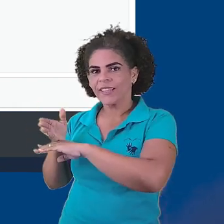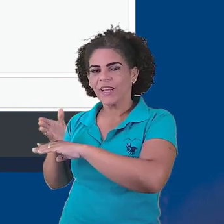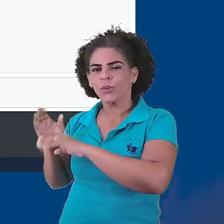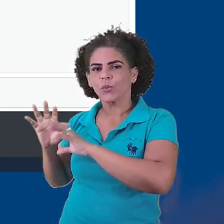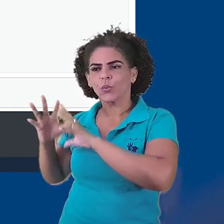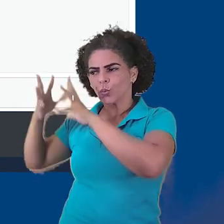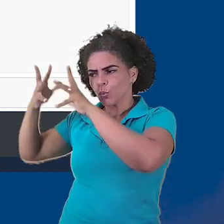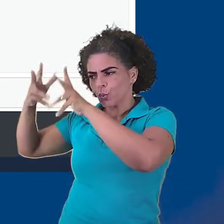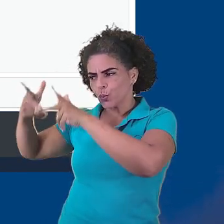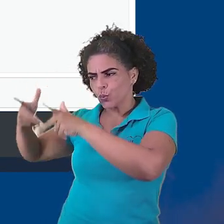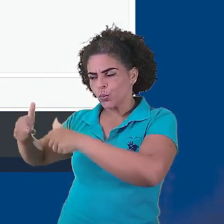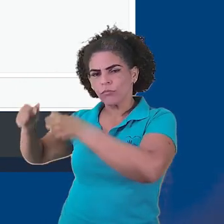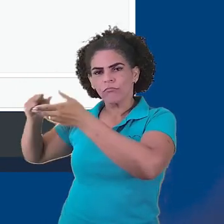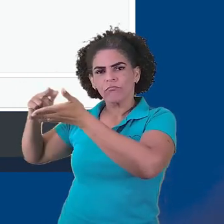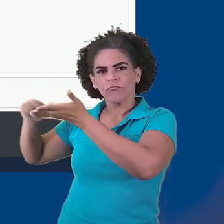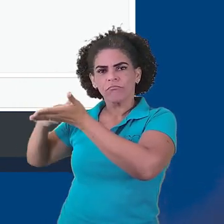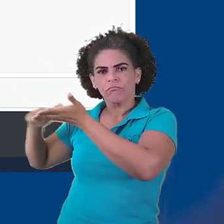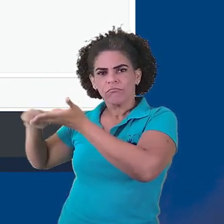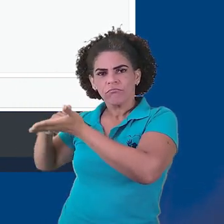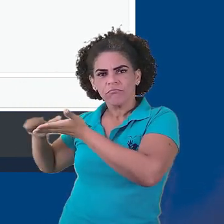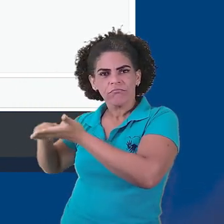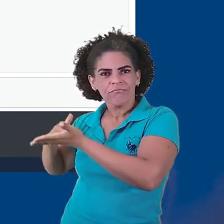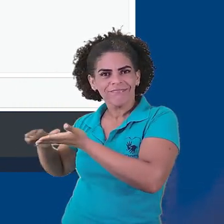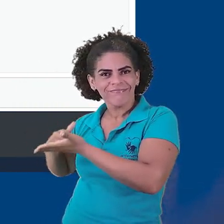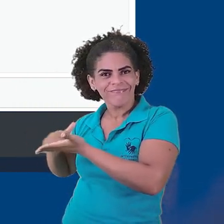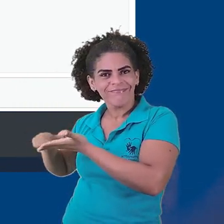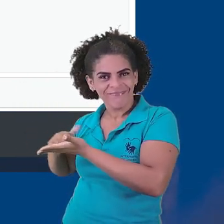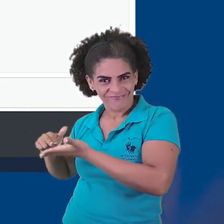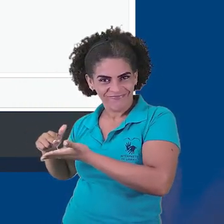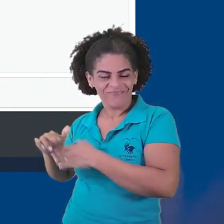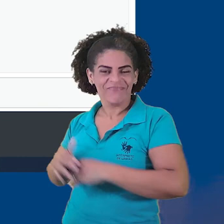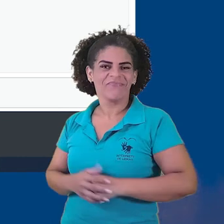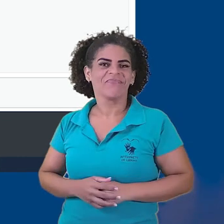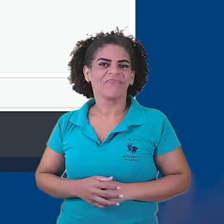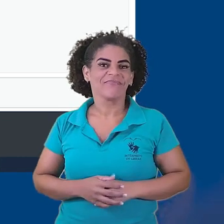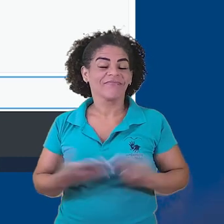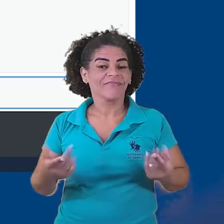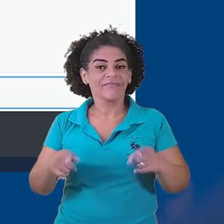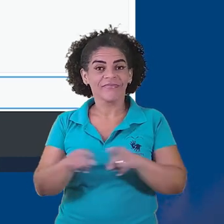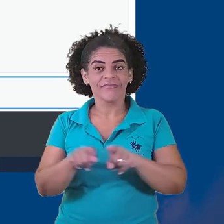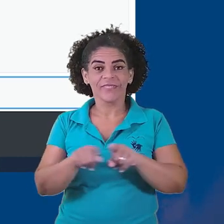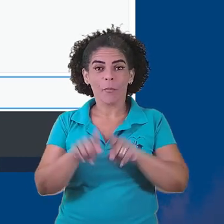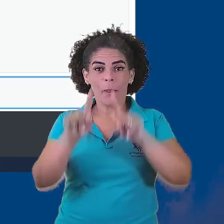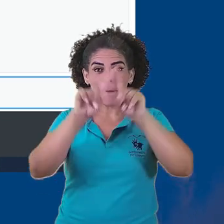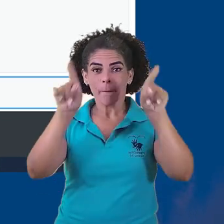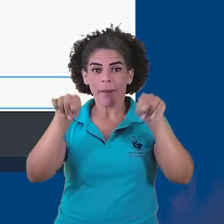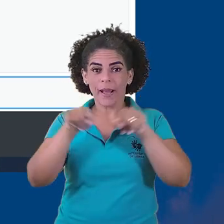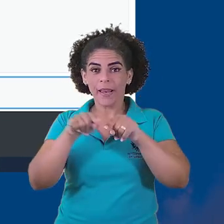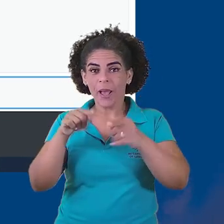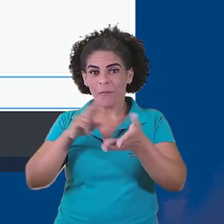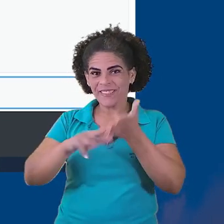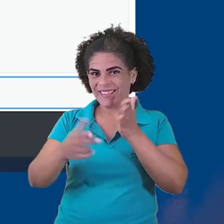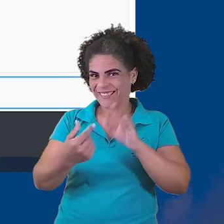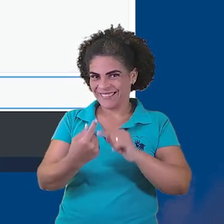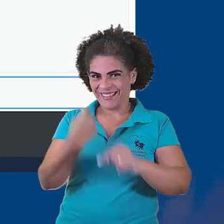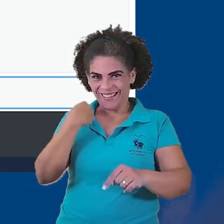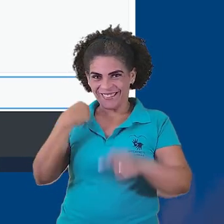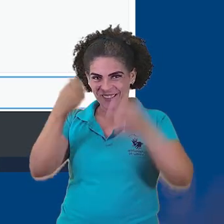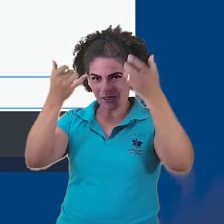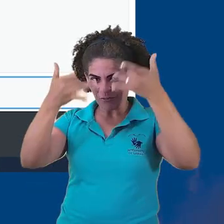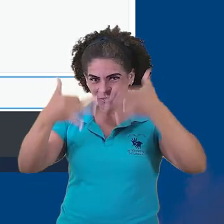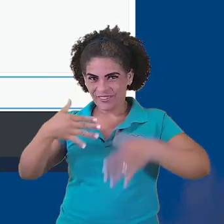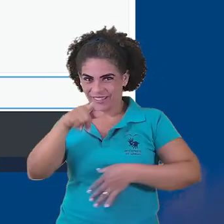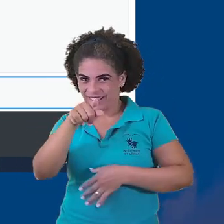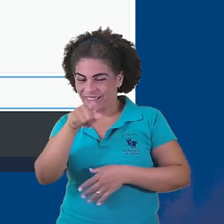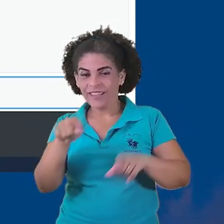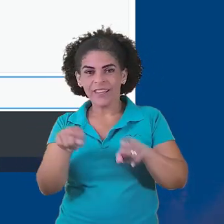tenho acesso a toda a conversação com este usuário. Assim como no painel de mensagens visto